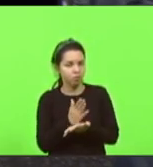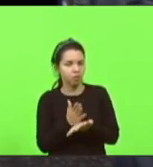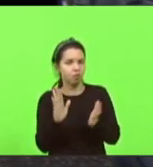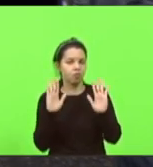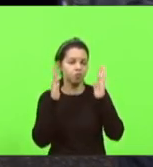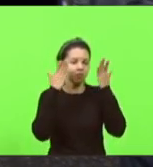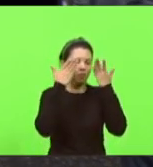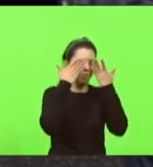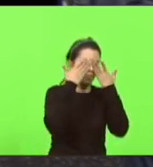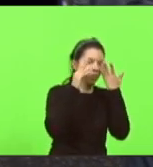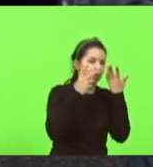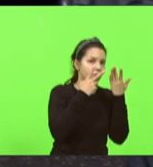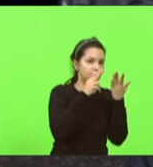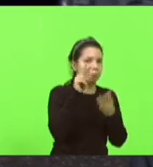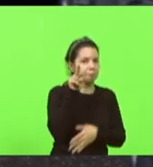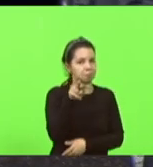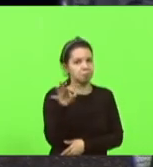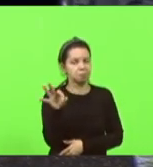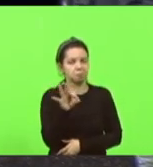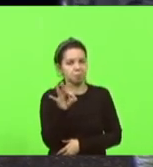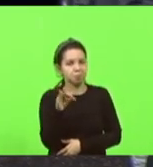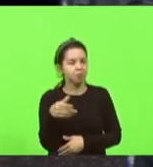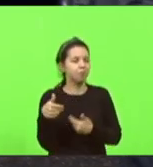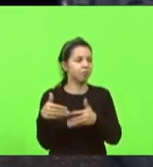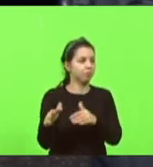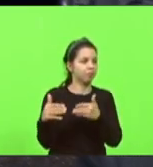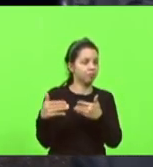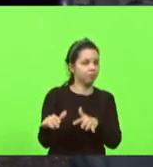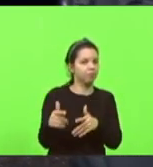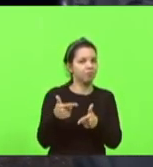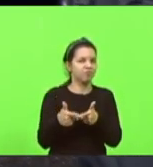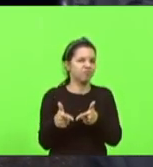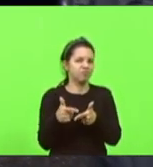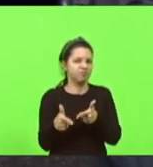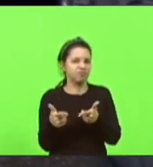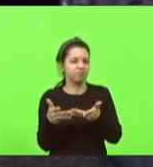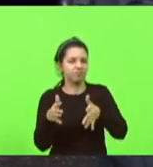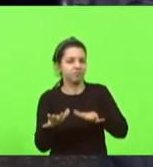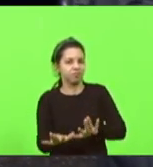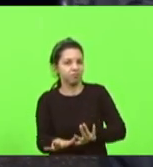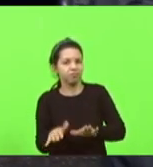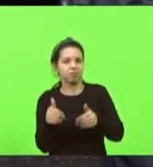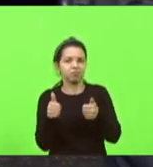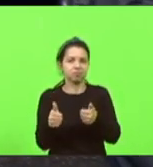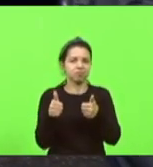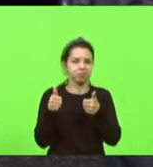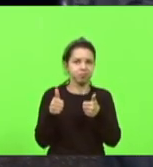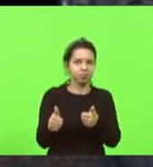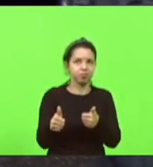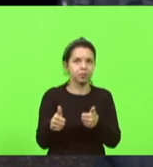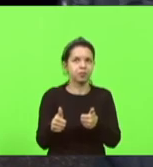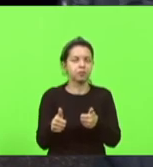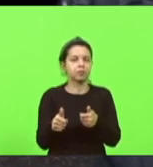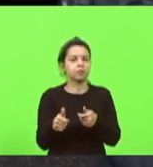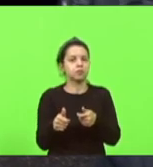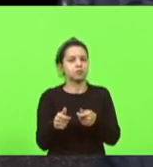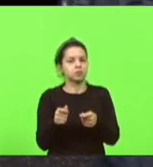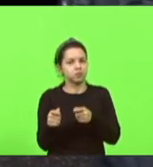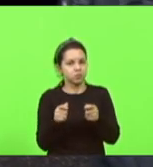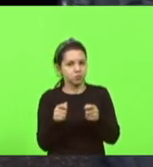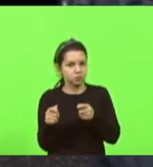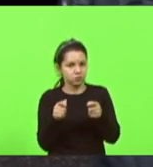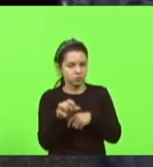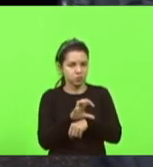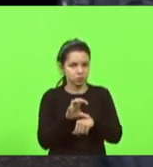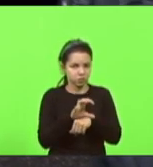vê, deixa passar, não vamos criar problema, tudo bem. O controle de constitucionalidade é do governo do